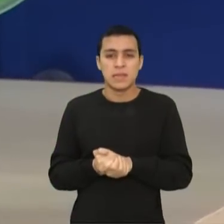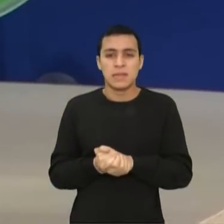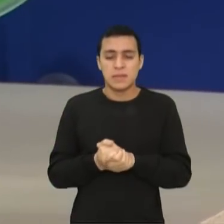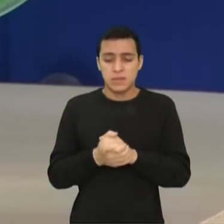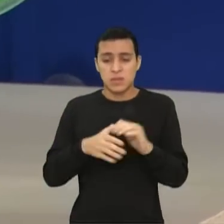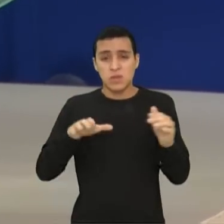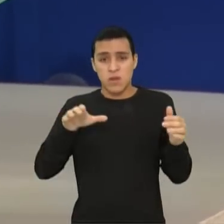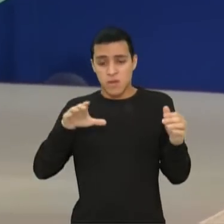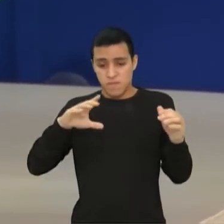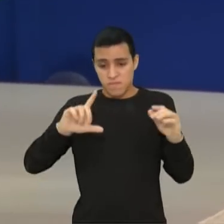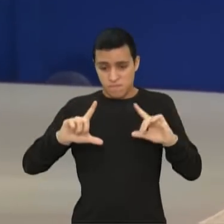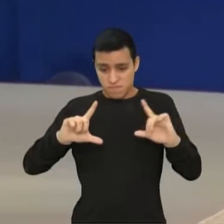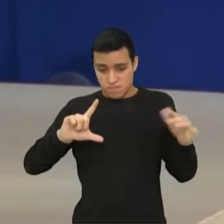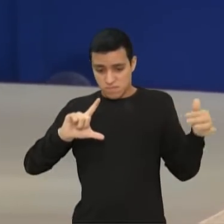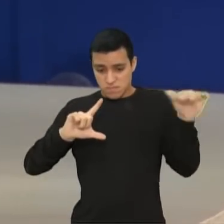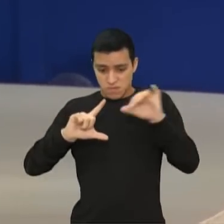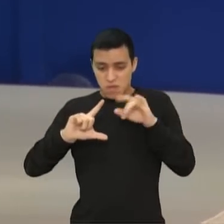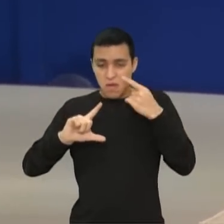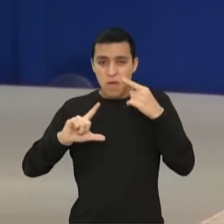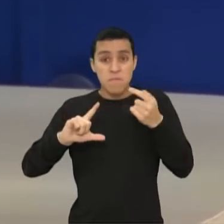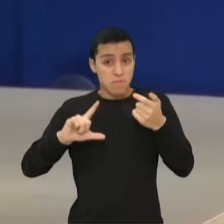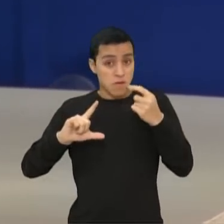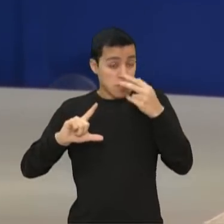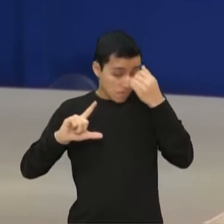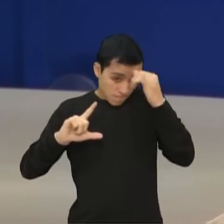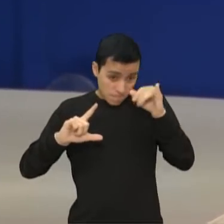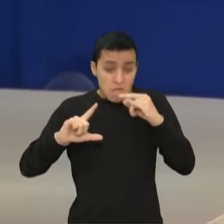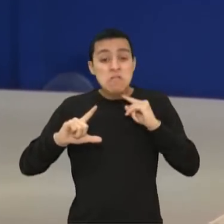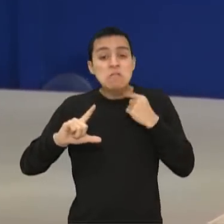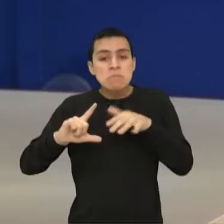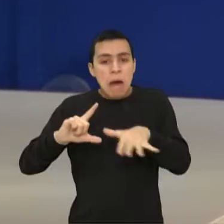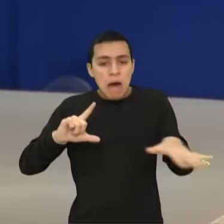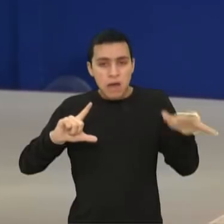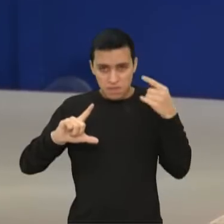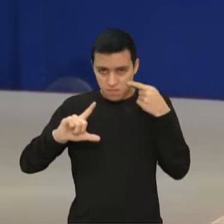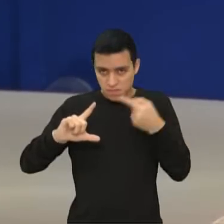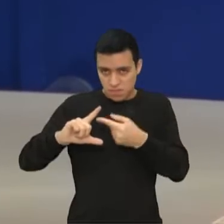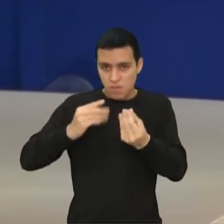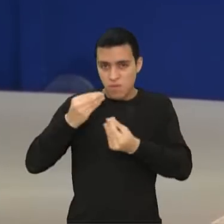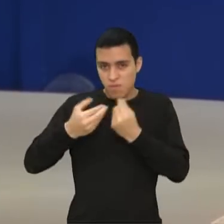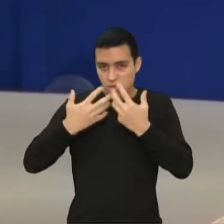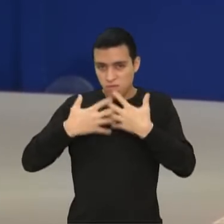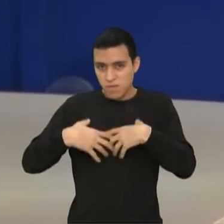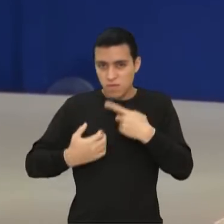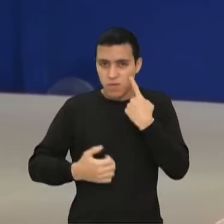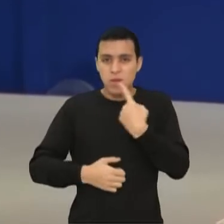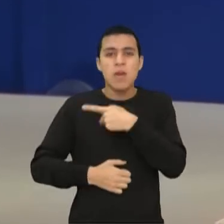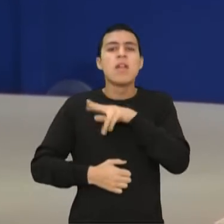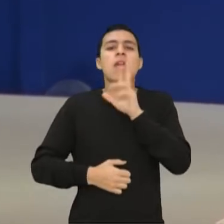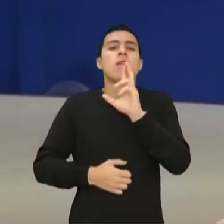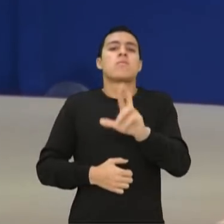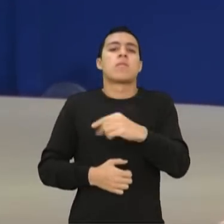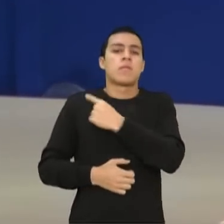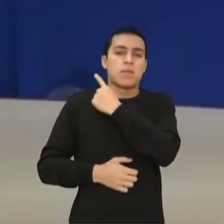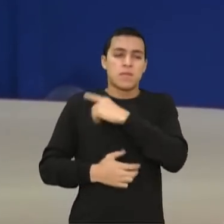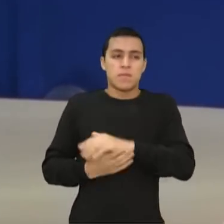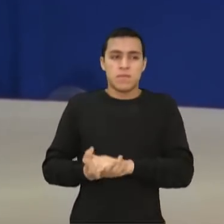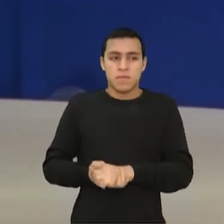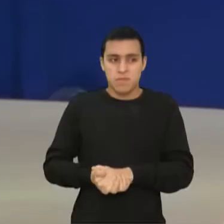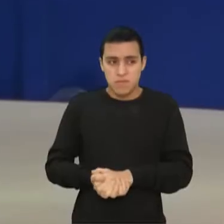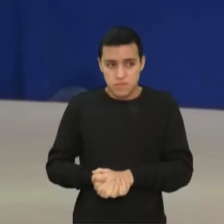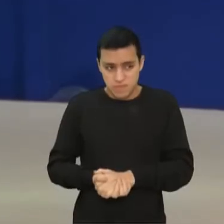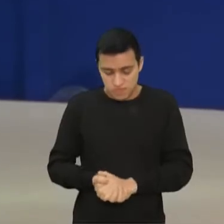só um pouquinho para não fazer sujeira e vou mostrar o resultado final